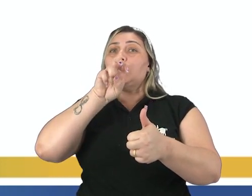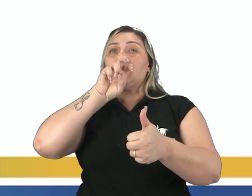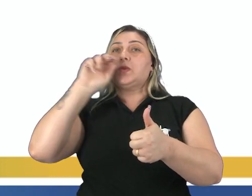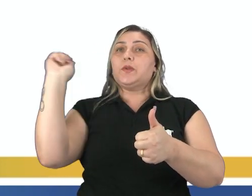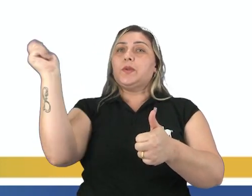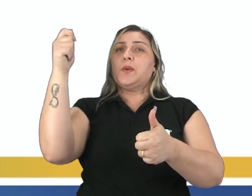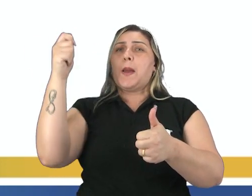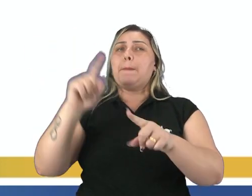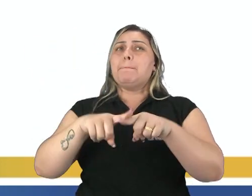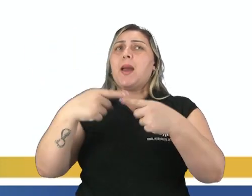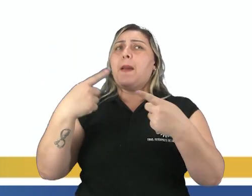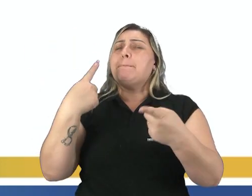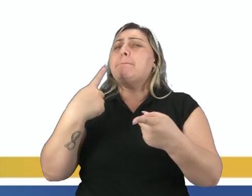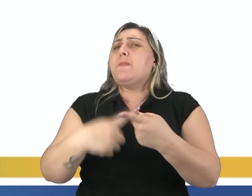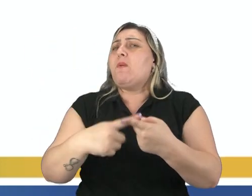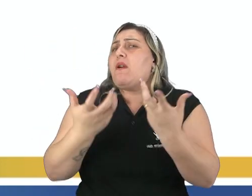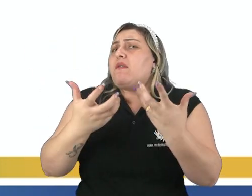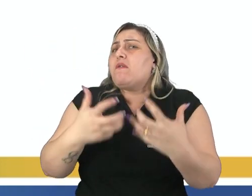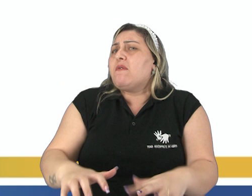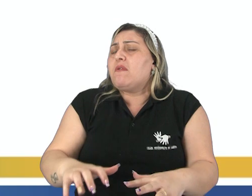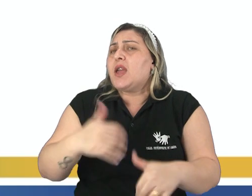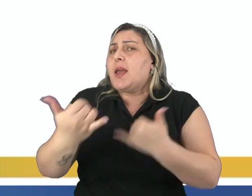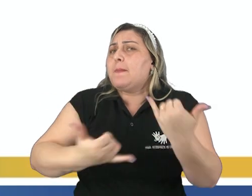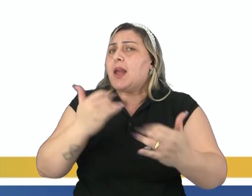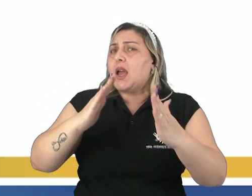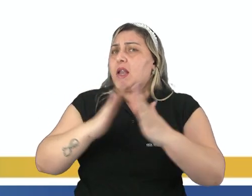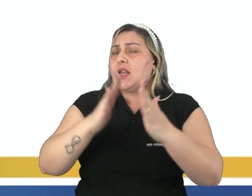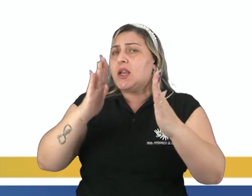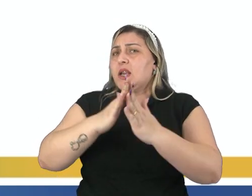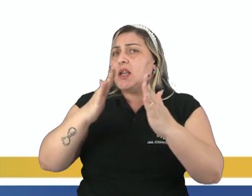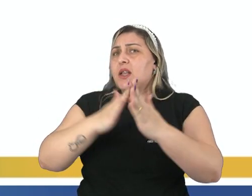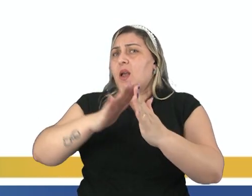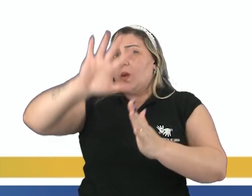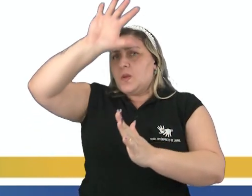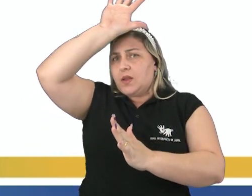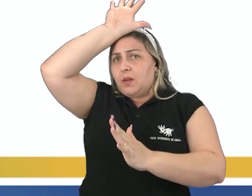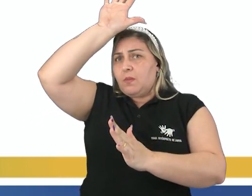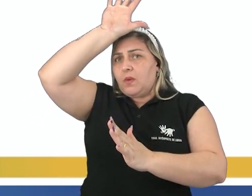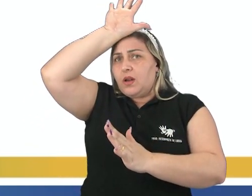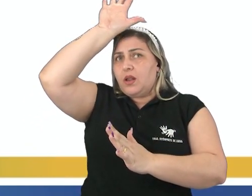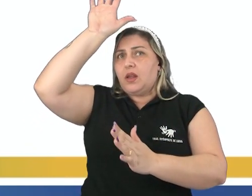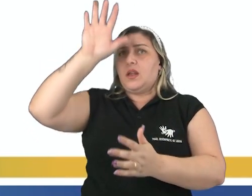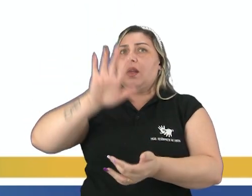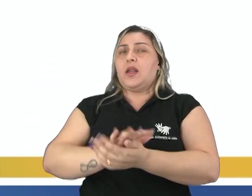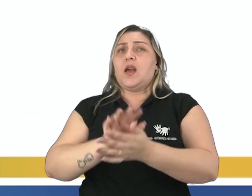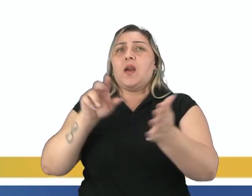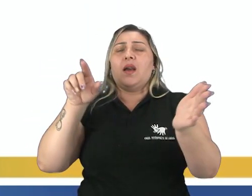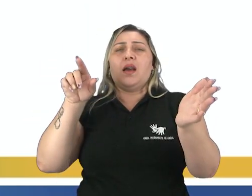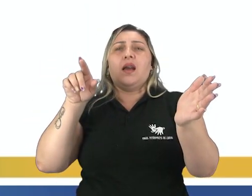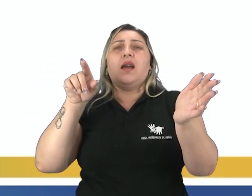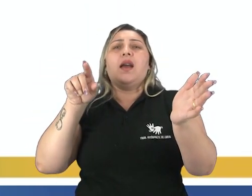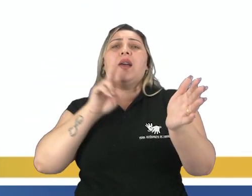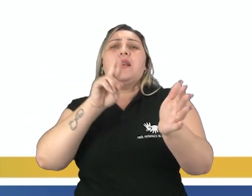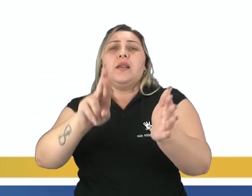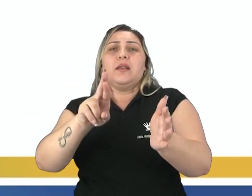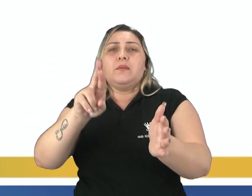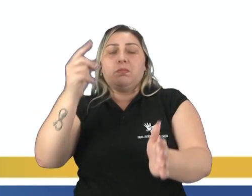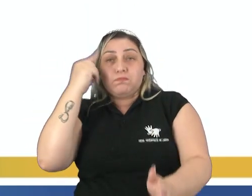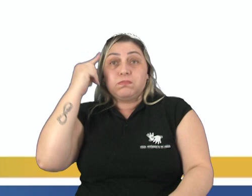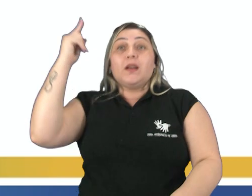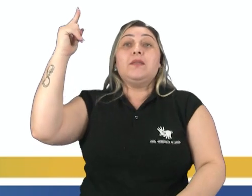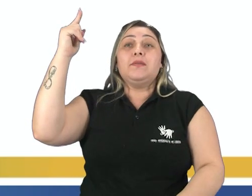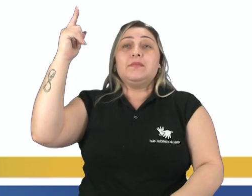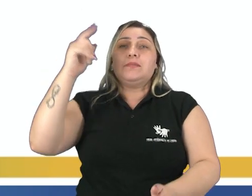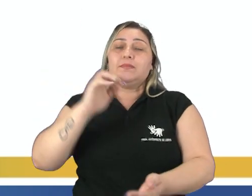Mas por que você não quer mais brincar de casinha comigo, Cebolinha? Aí o Cebolinha vai e responde, adivinha? Olha